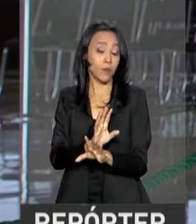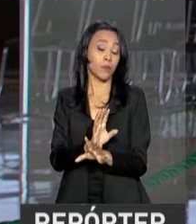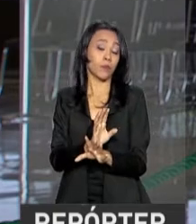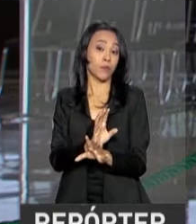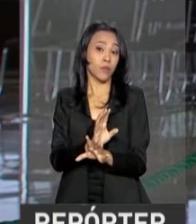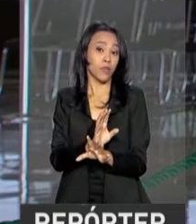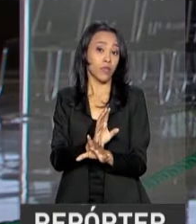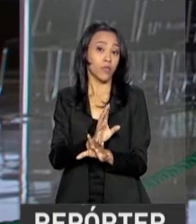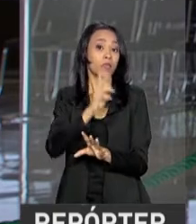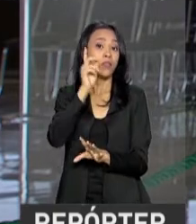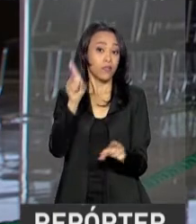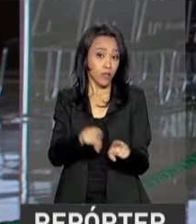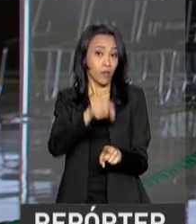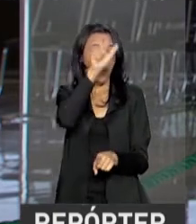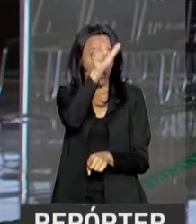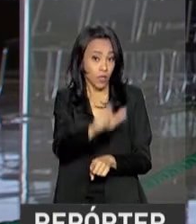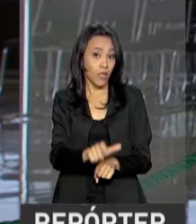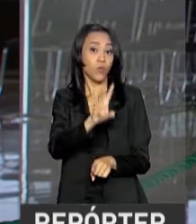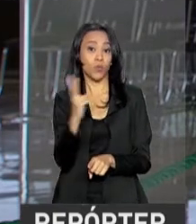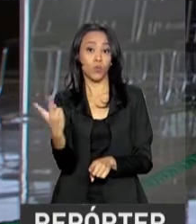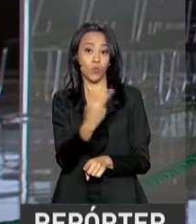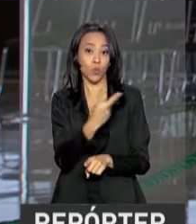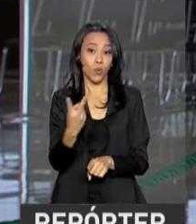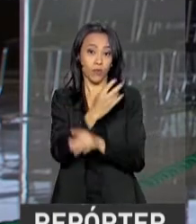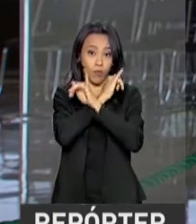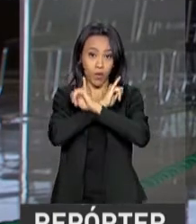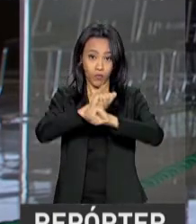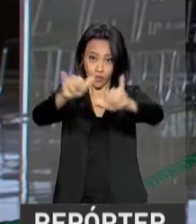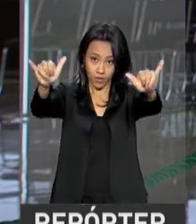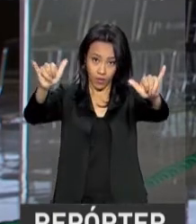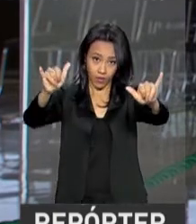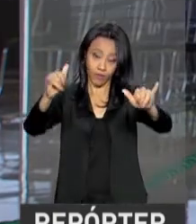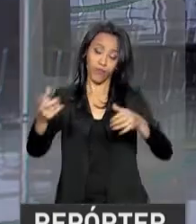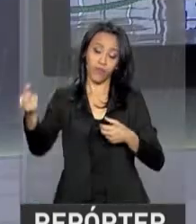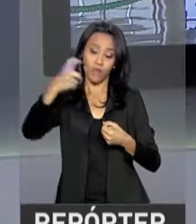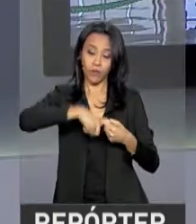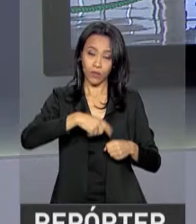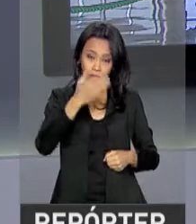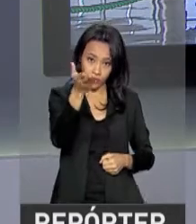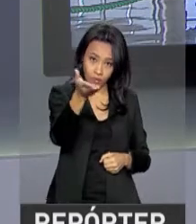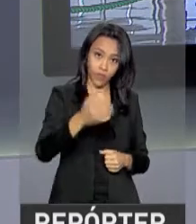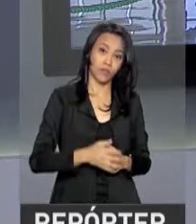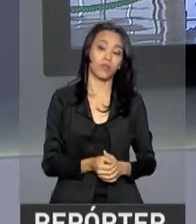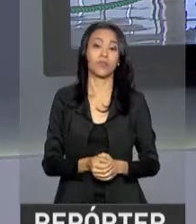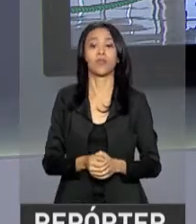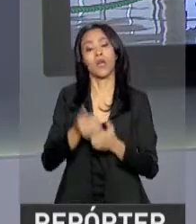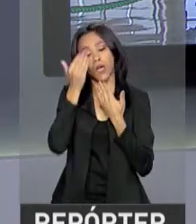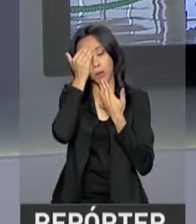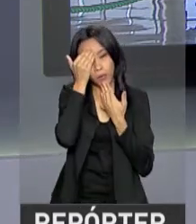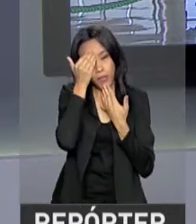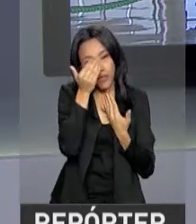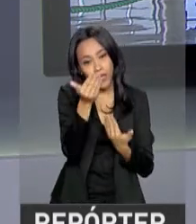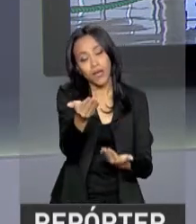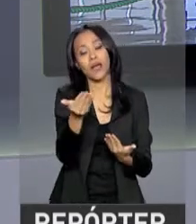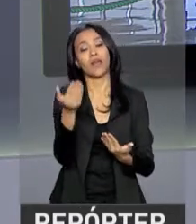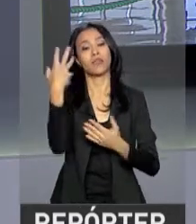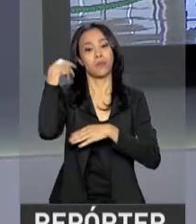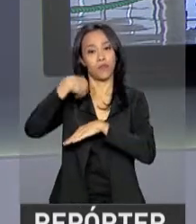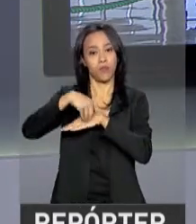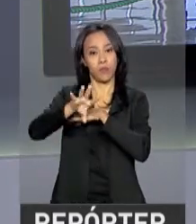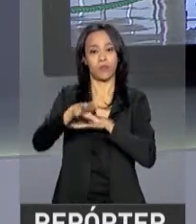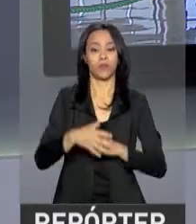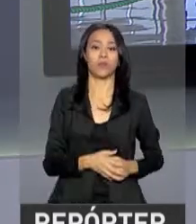brasil o presidente brasileiro deve fazer um pronunciamento à imprensa contamos com vocês a isso muito obrigada massinha pelas suas